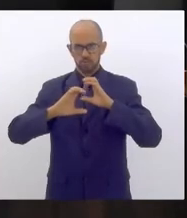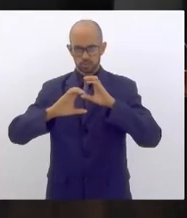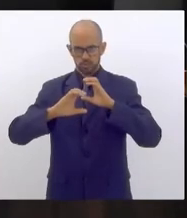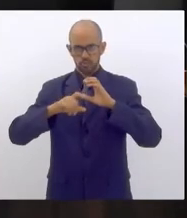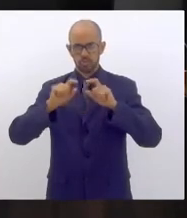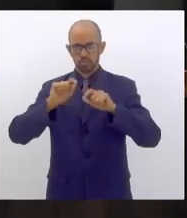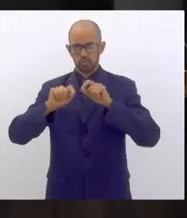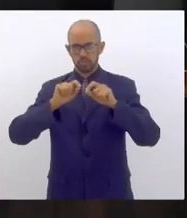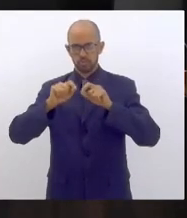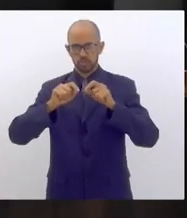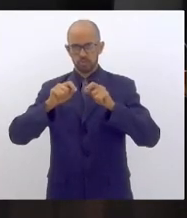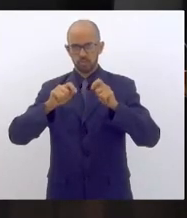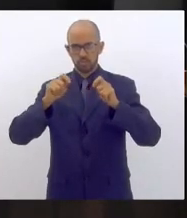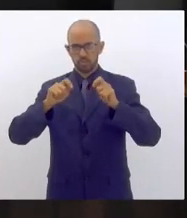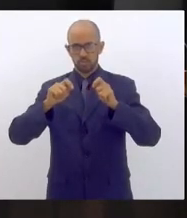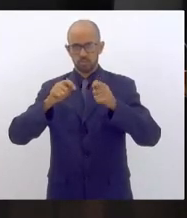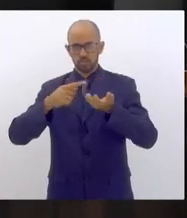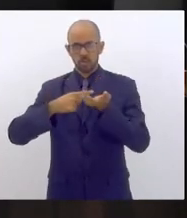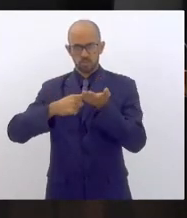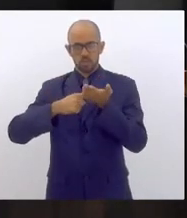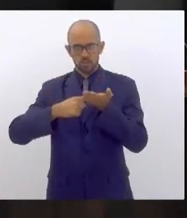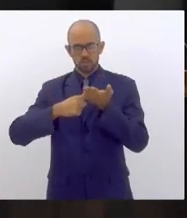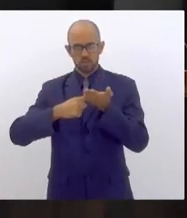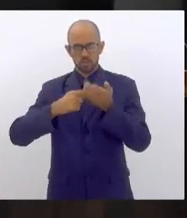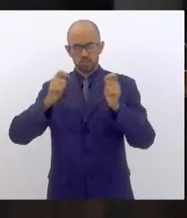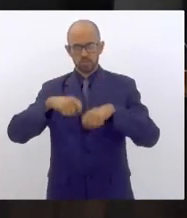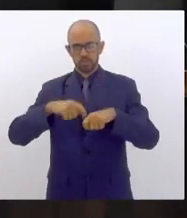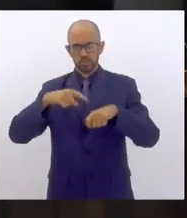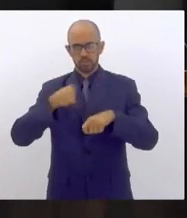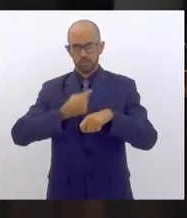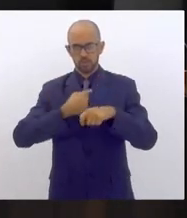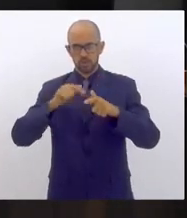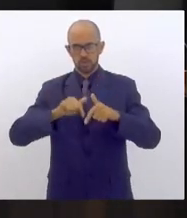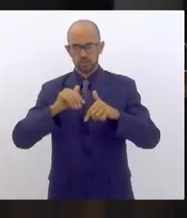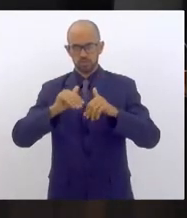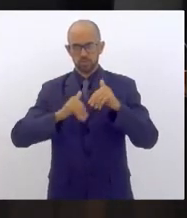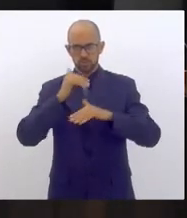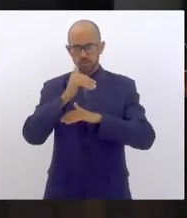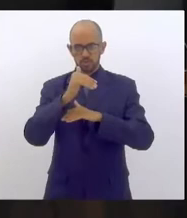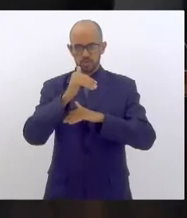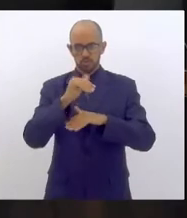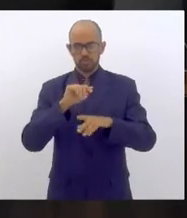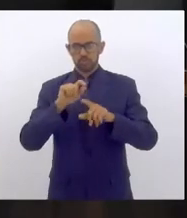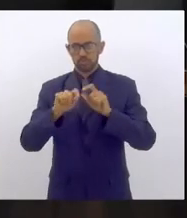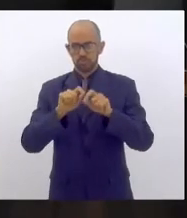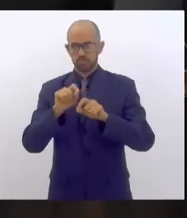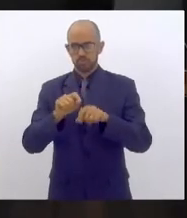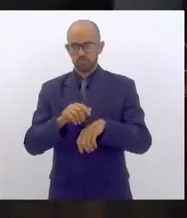foi possível, a gente enfrentou. Esse...